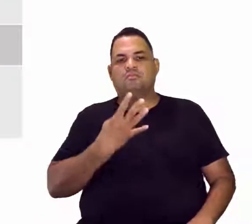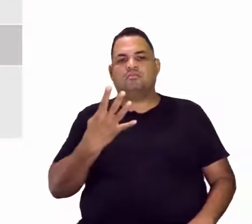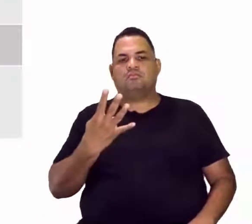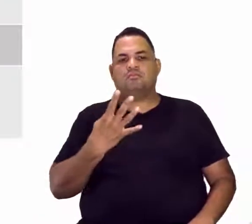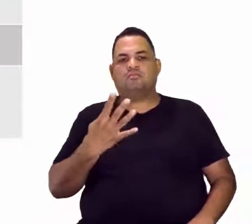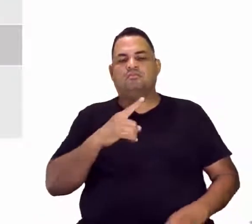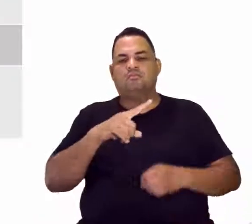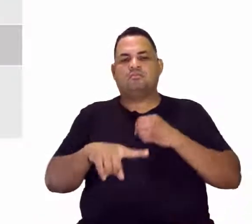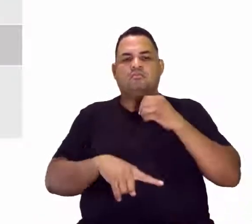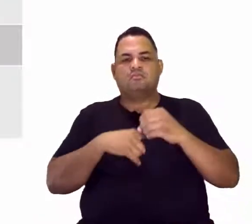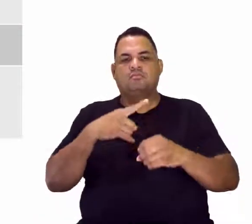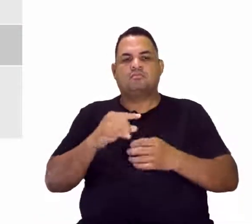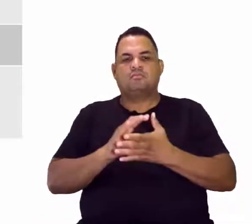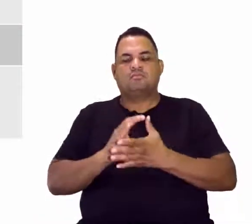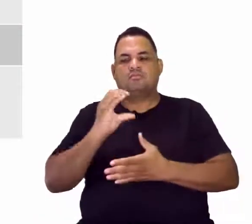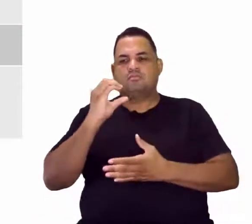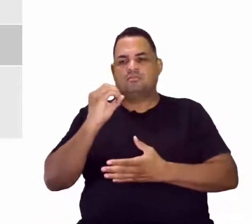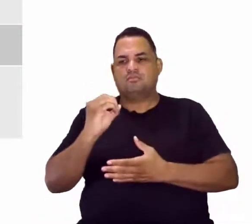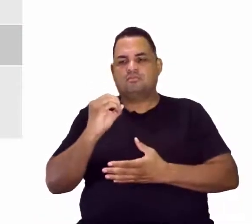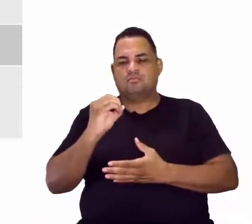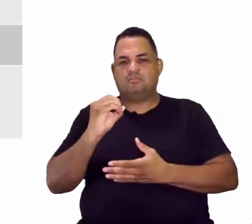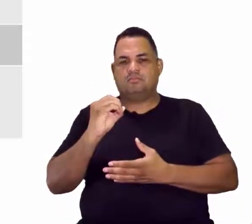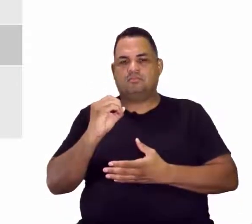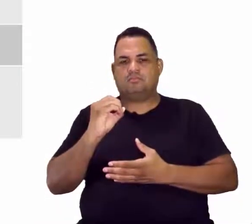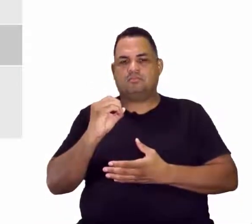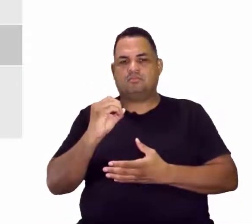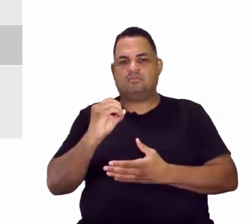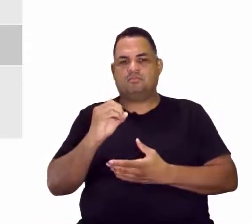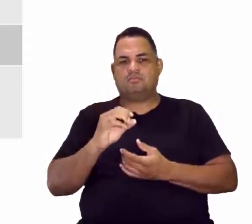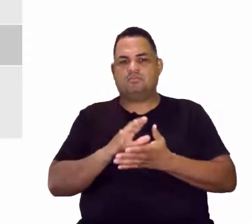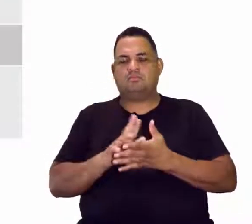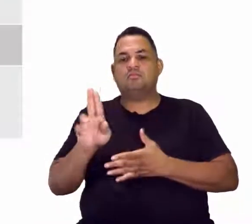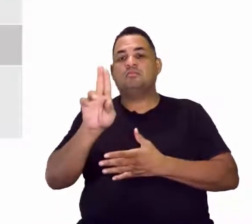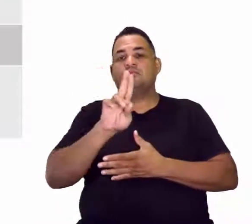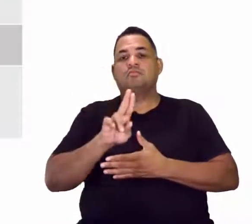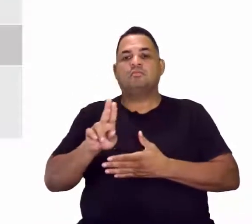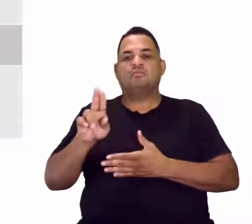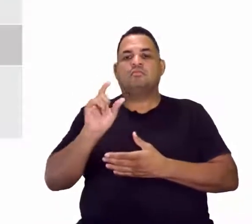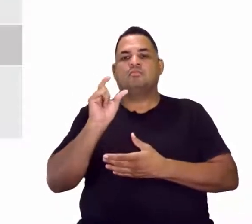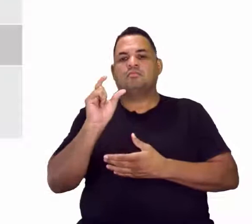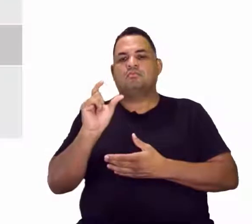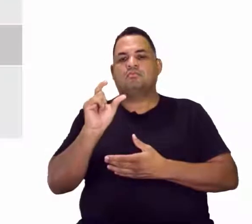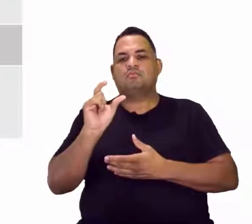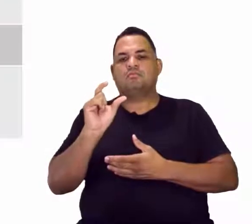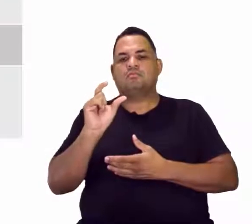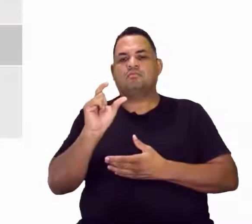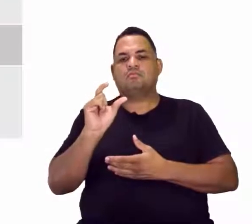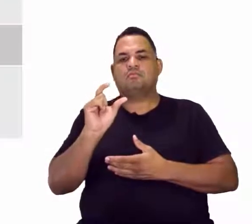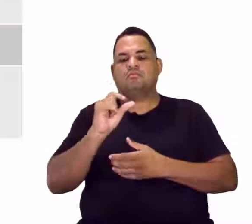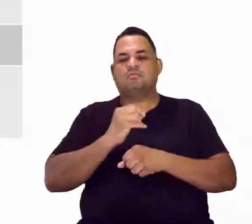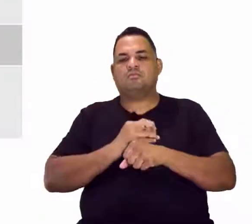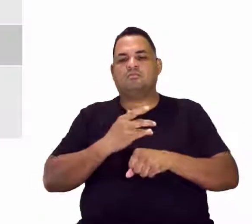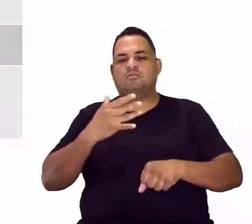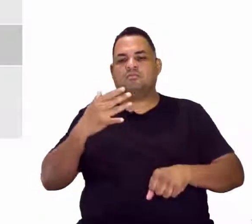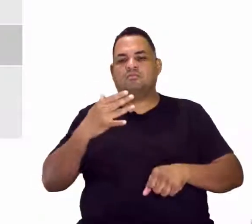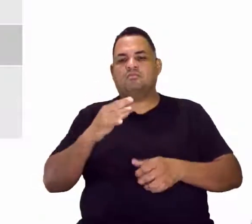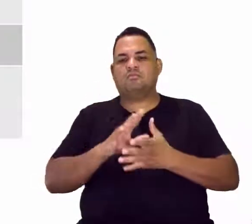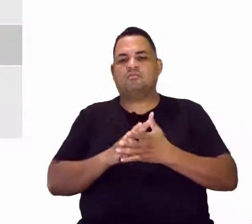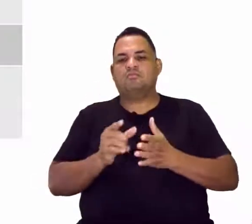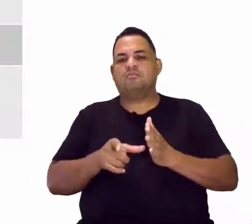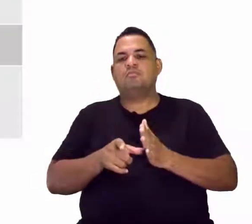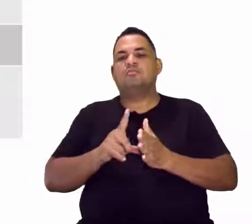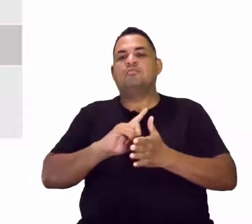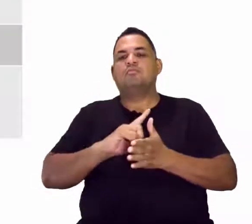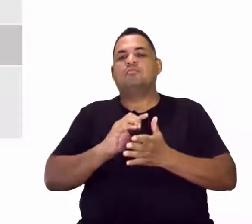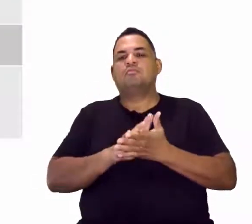4 átomos de oxigênio, eu vou usar a palavra ácido. Antes do nome do